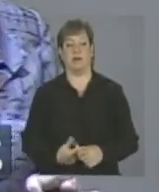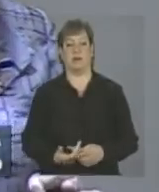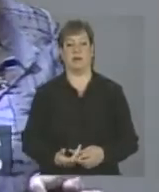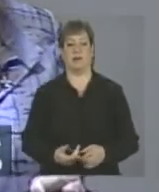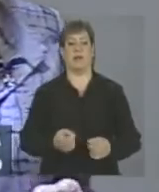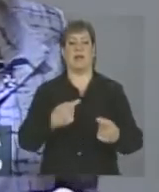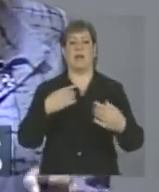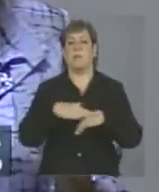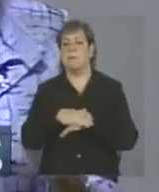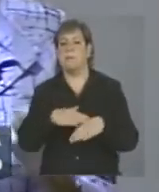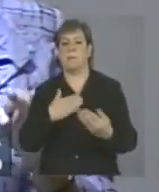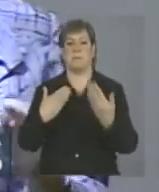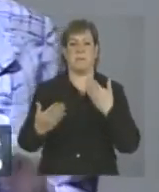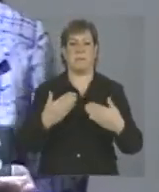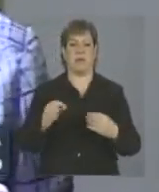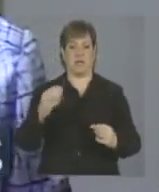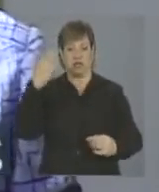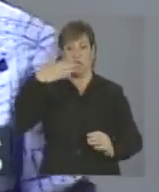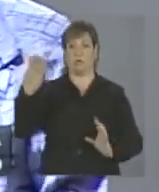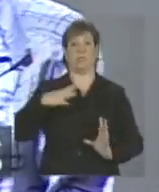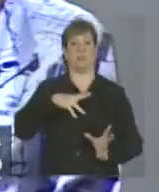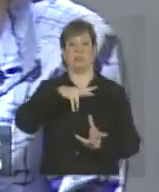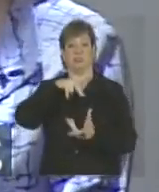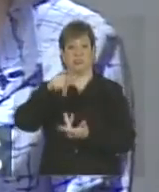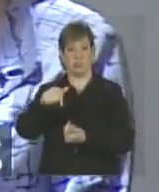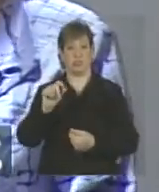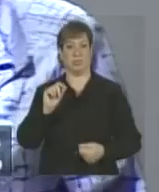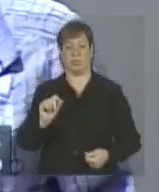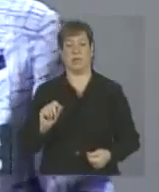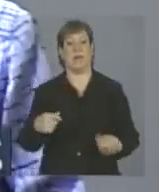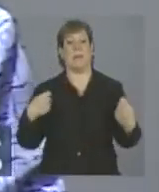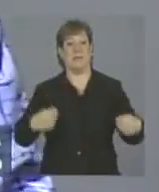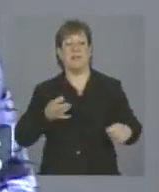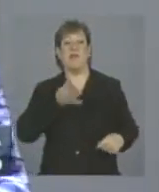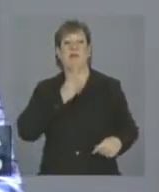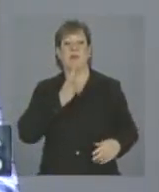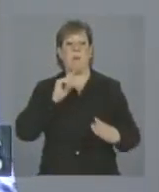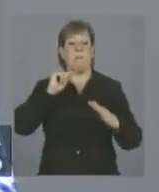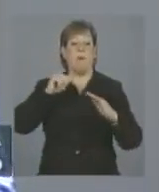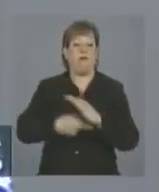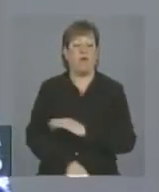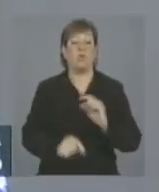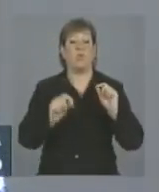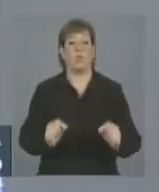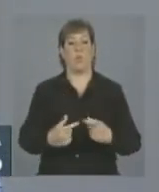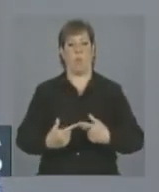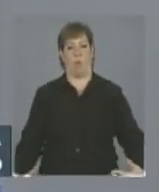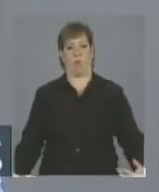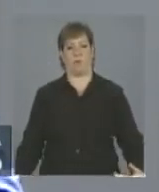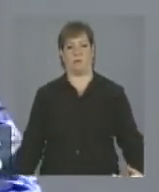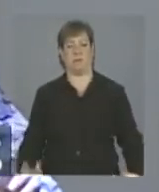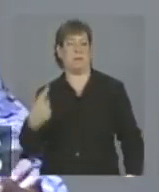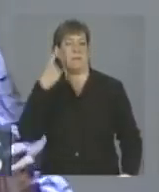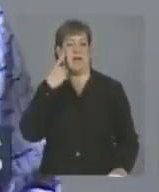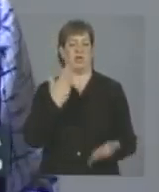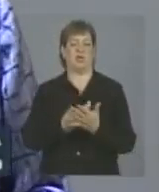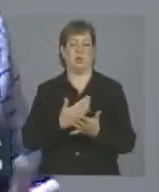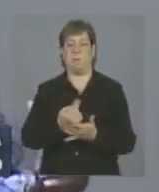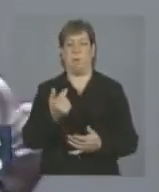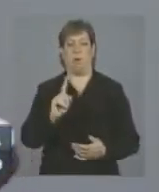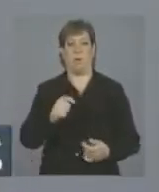debater no plano internacional se você não souber do que você está falando. Se isso